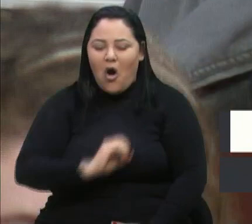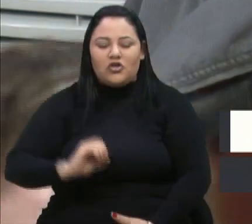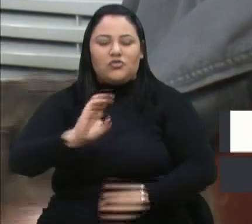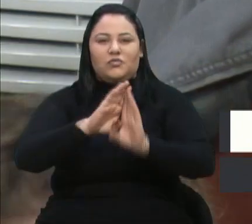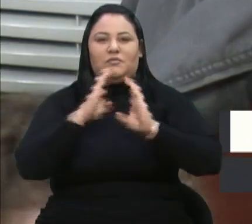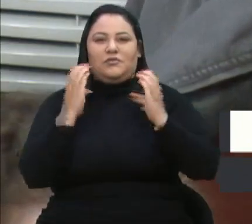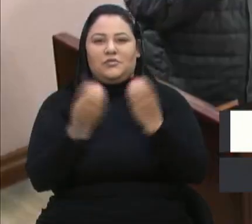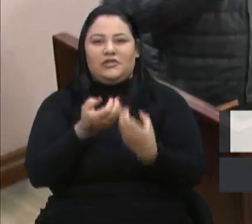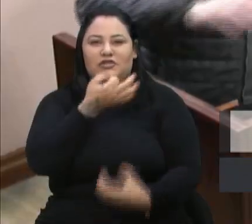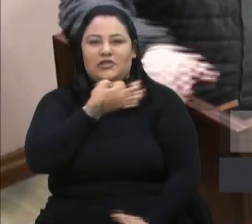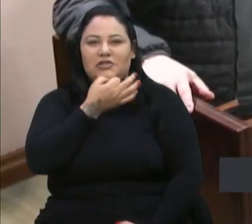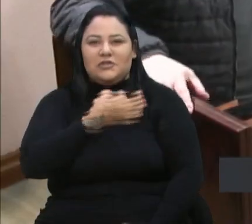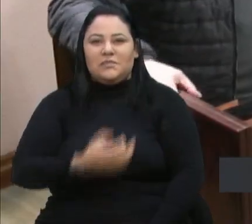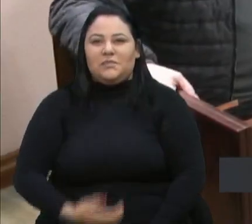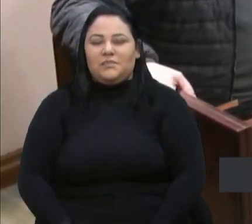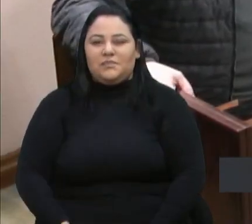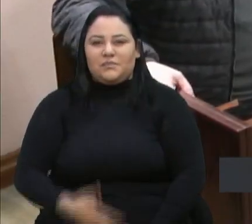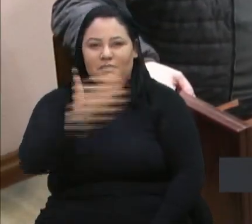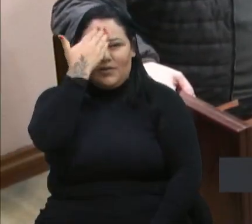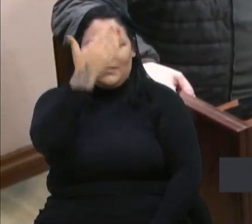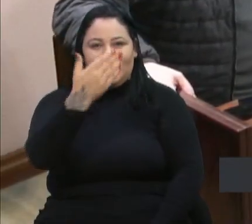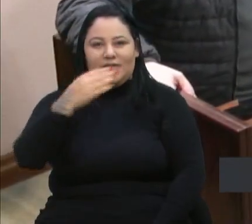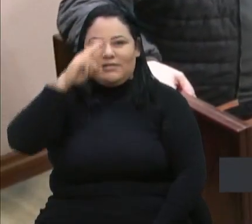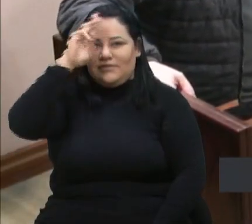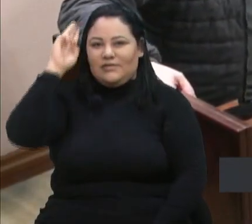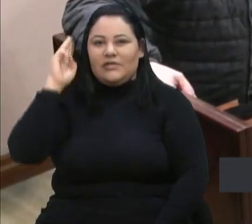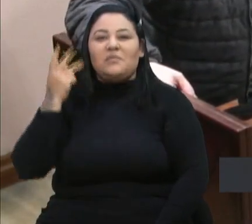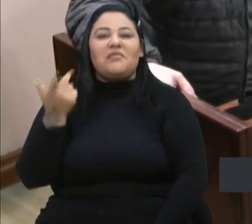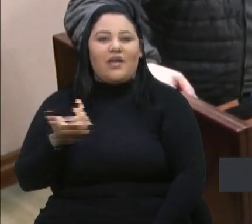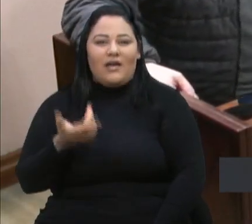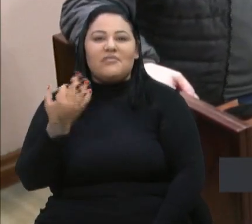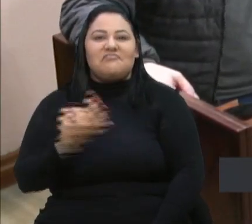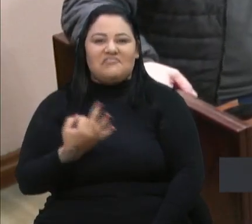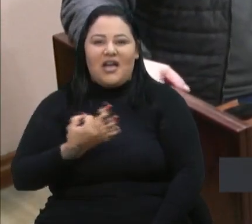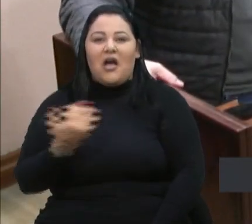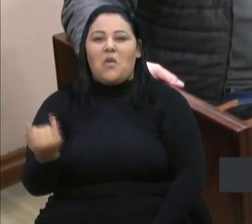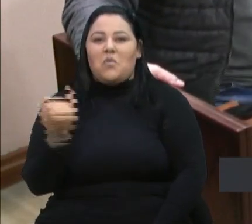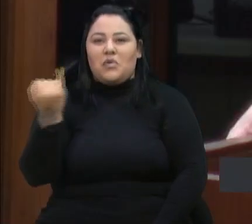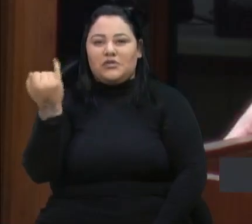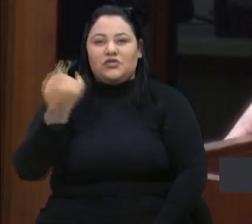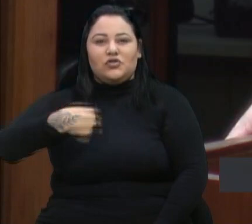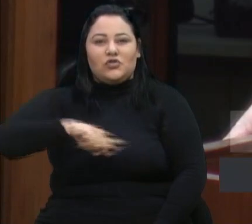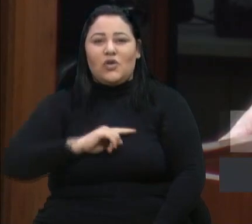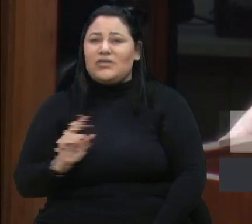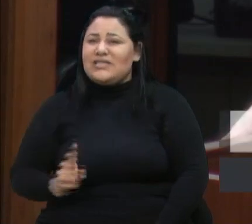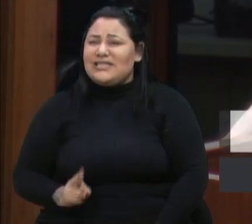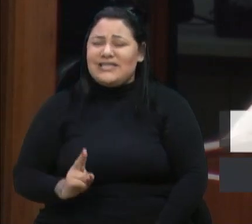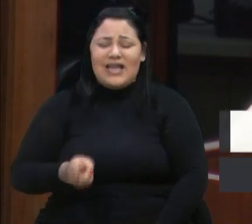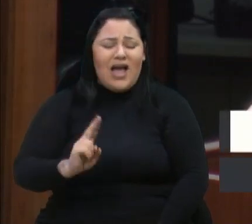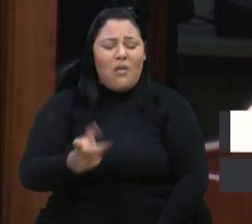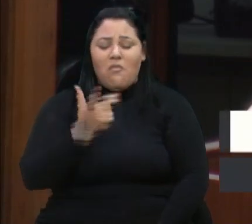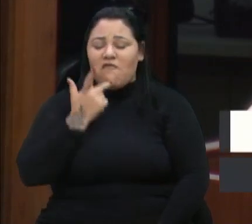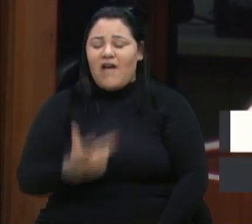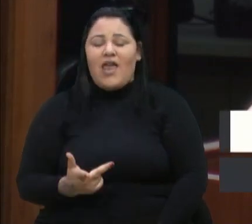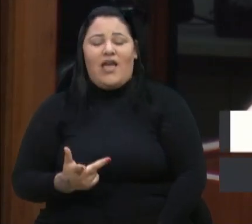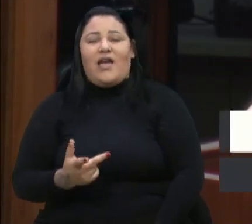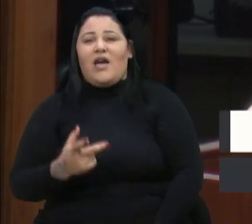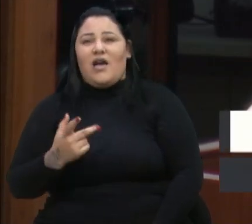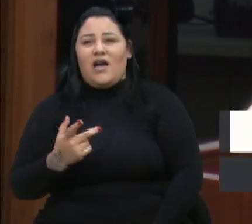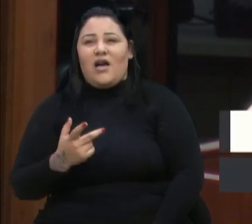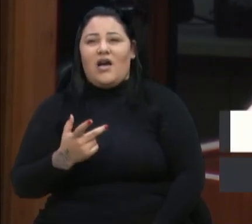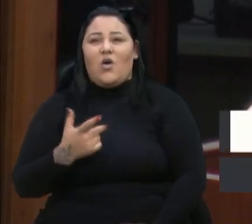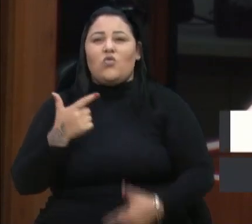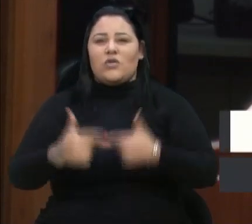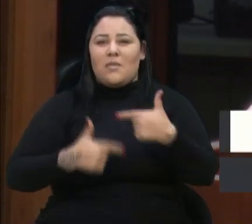comunidade caxiense. Obrigado, vereador Valim. Exatamente isso. É importante nós sempre frisarmos e ressaltarmos o grande trabalho que está